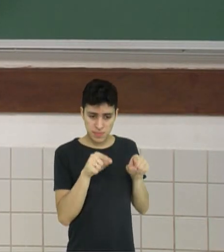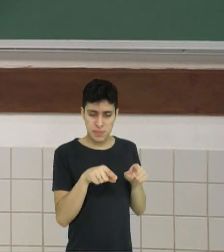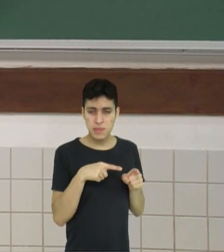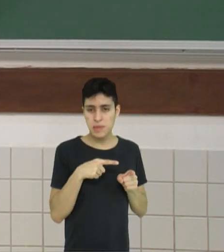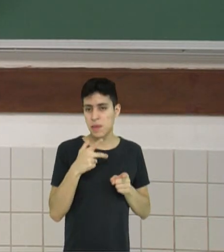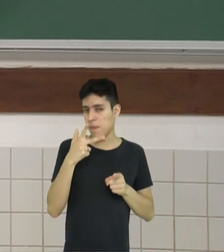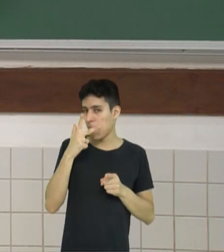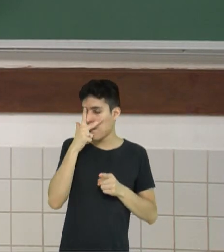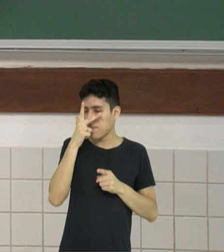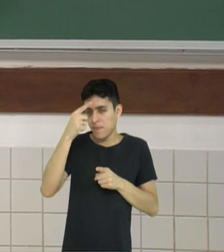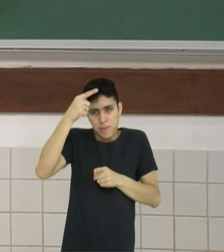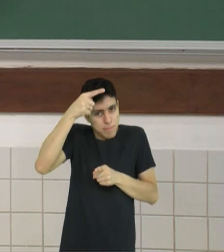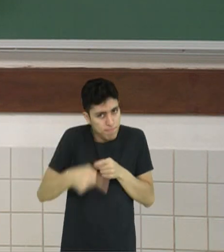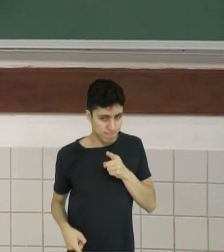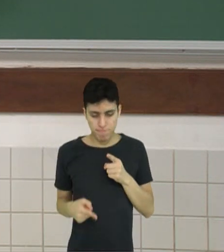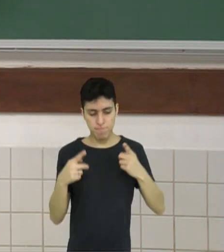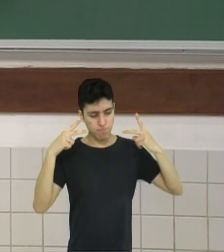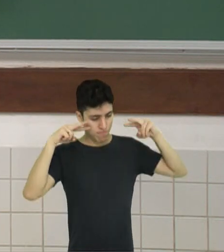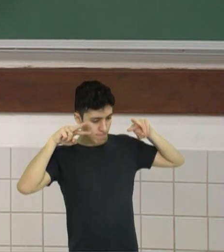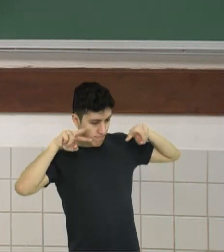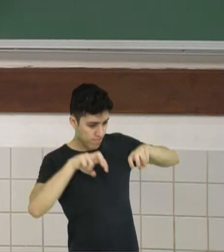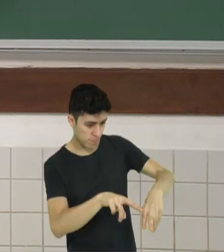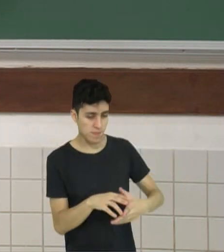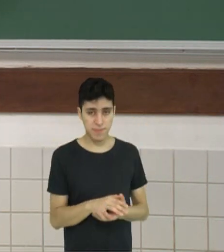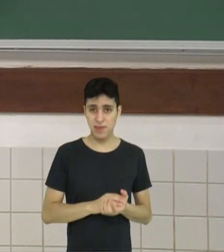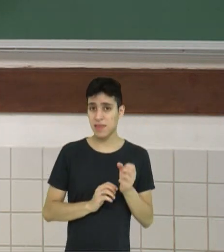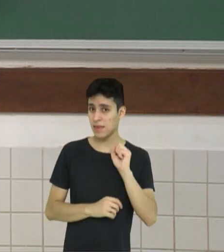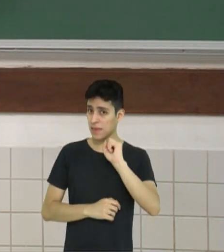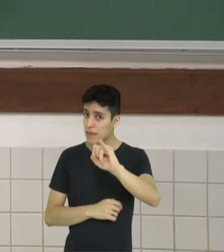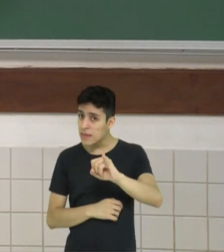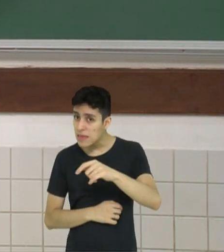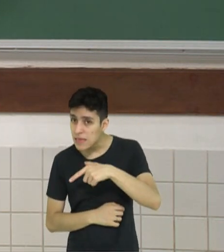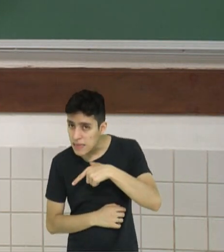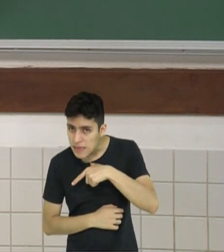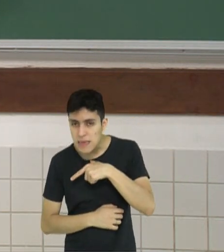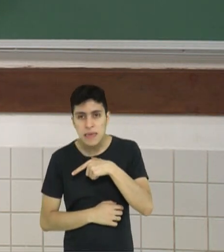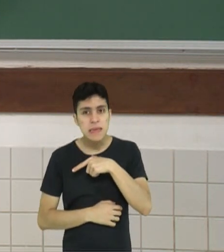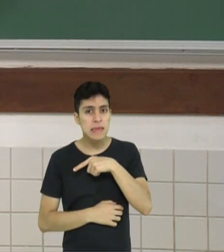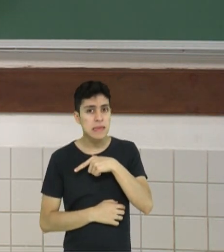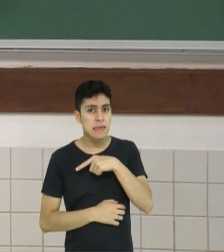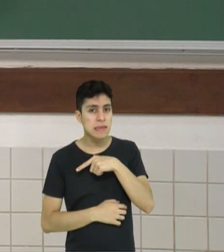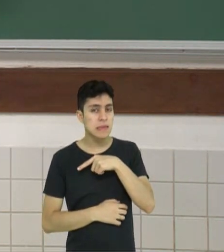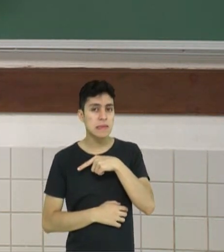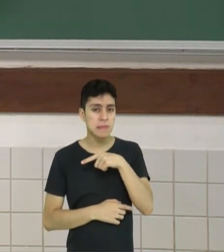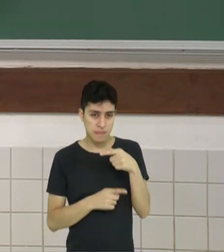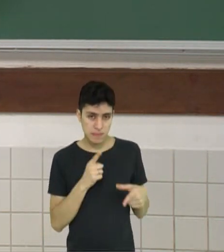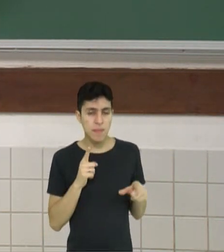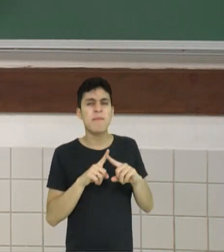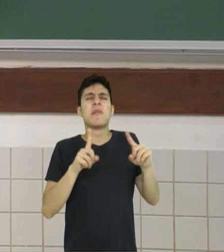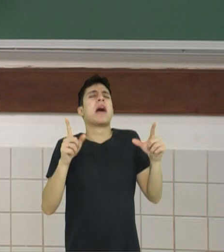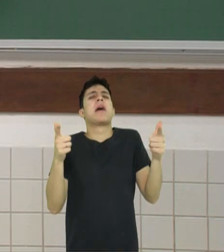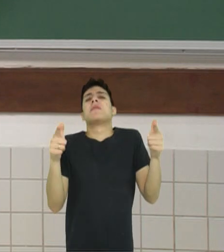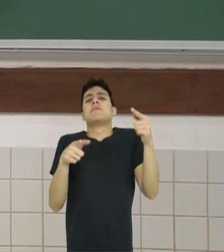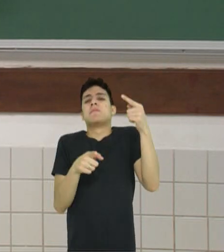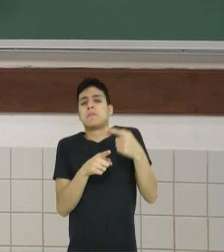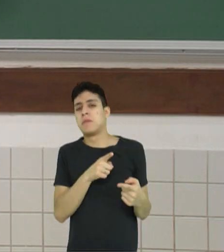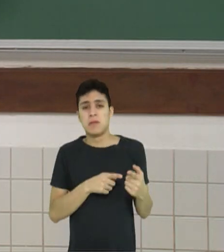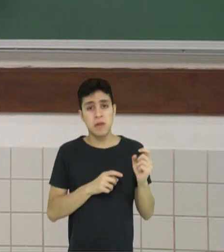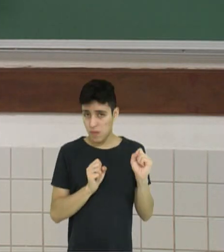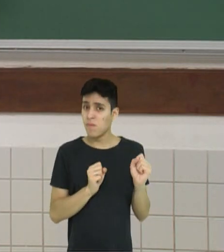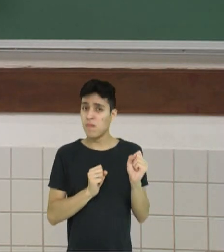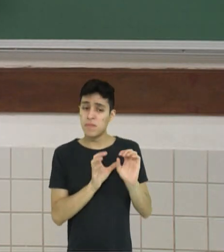exploração econômica. Se não houvesse a proibição, nós poderíamos ter lá cidades, como temos no Ártico, né? Alguns países que